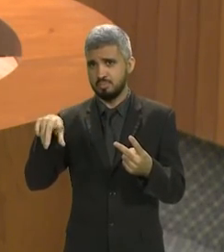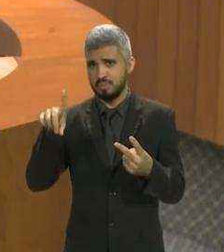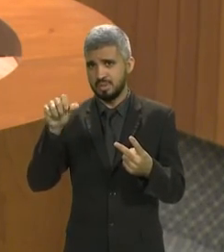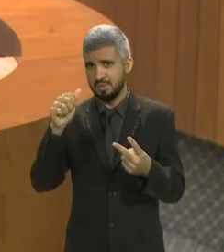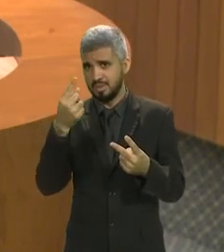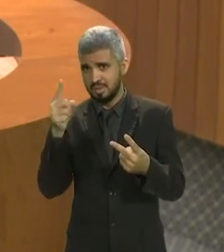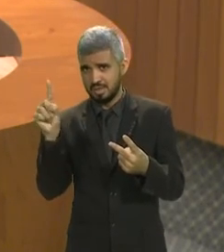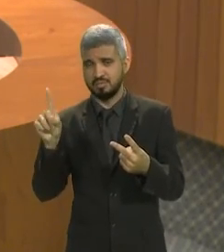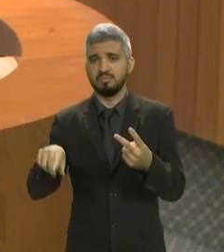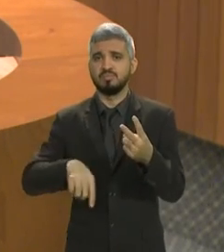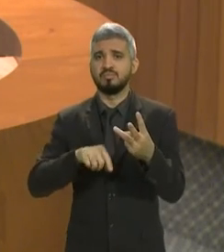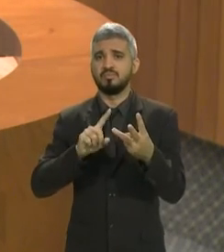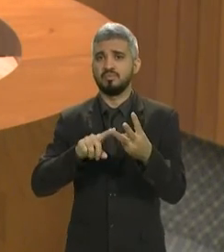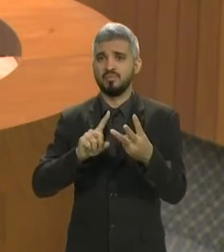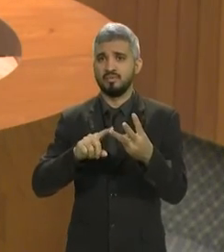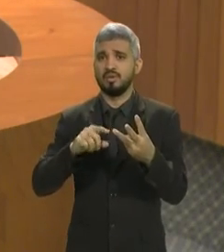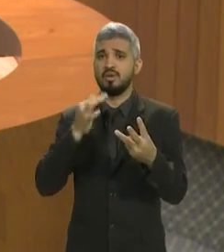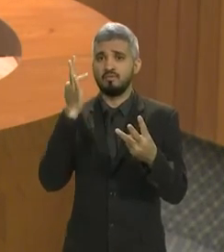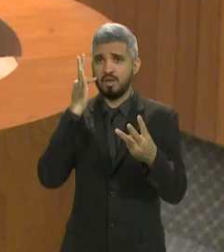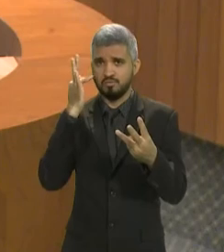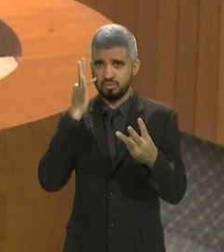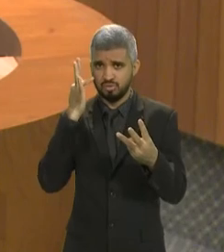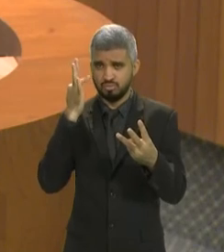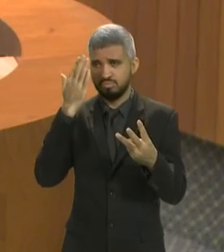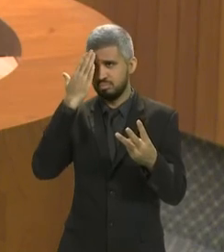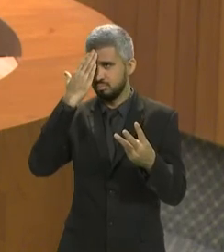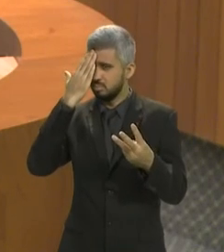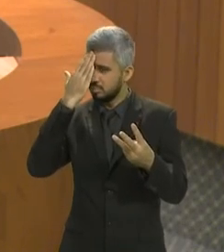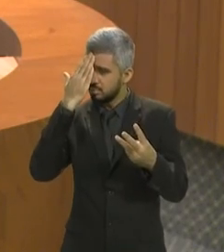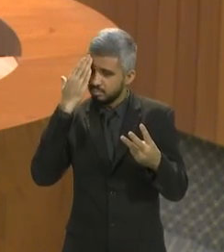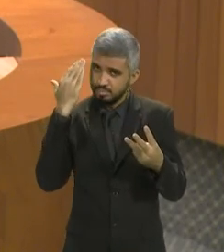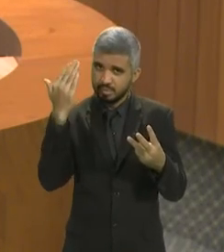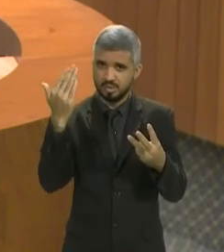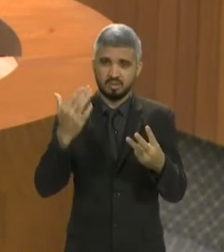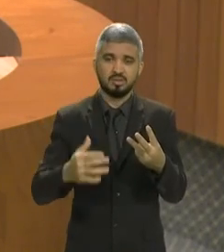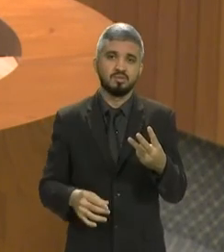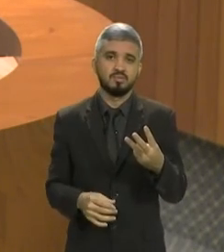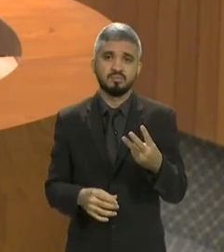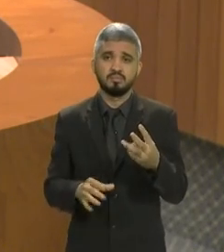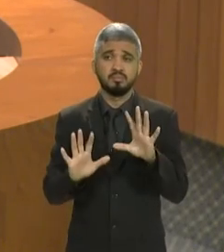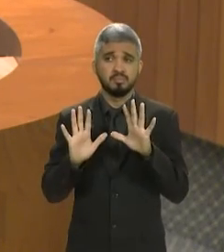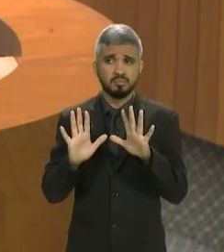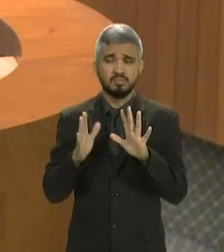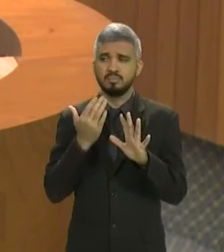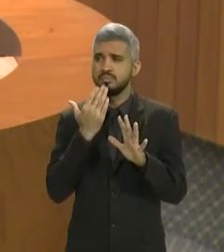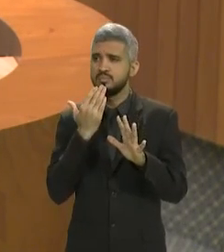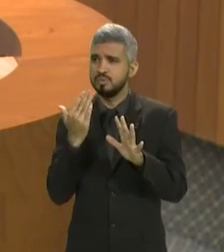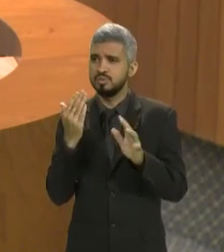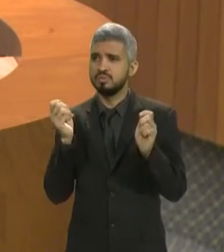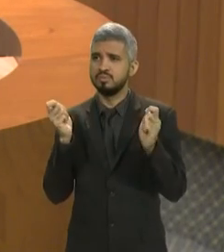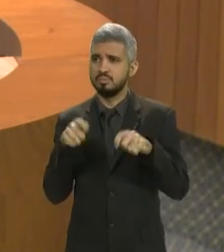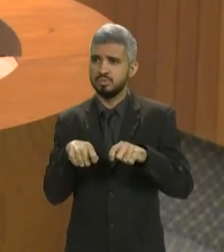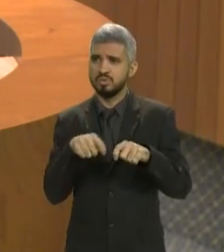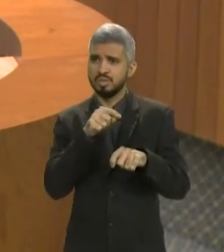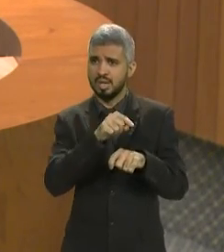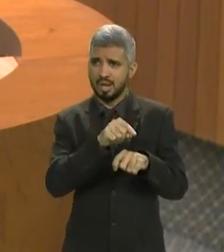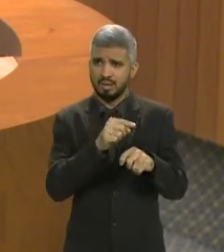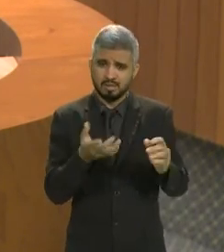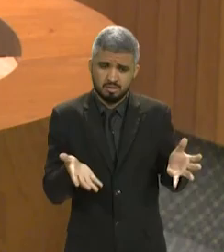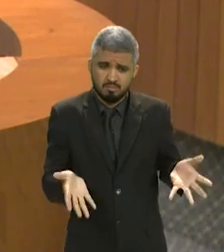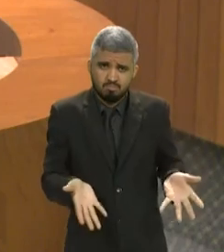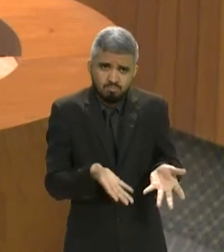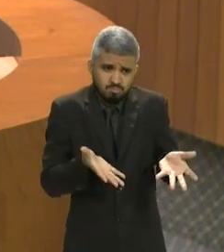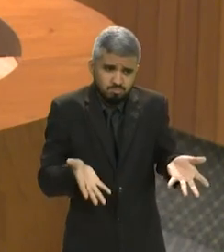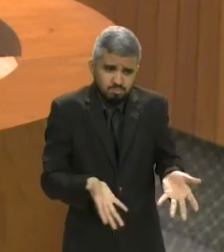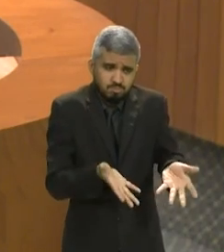obras na cidade de Humberto de Campos e na região, para que, que a gente possa transformar essa região toda dos